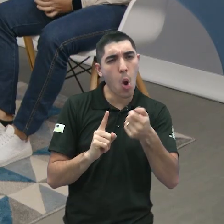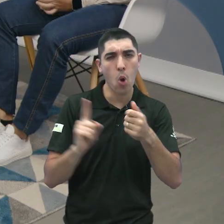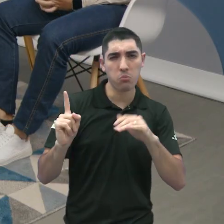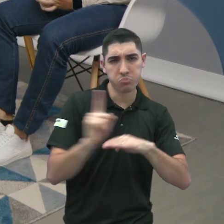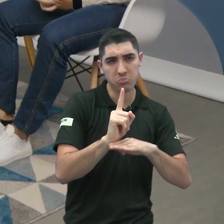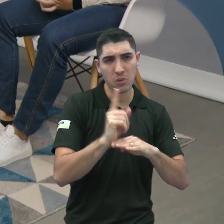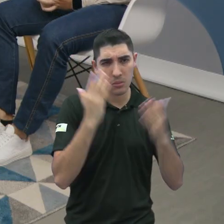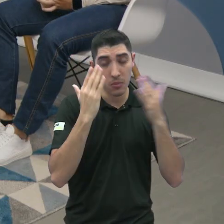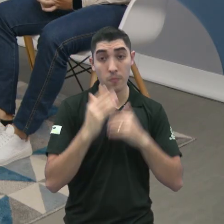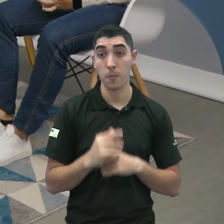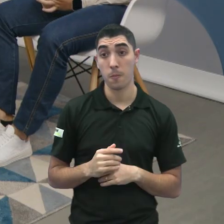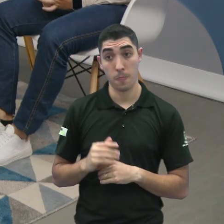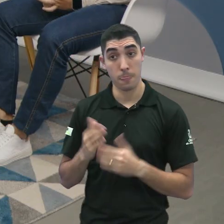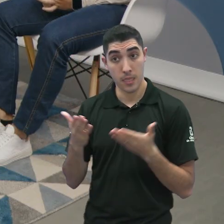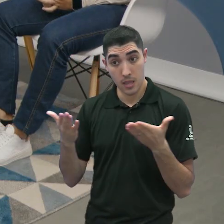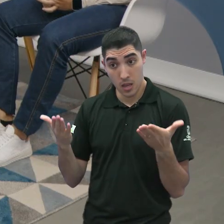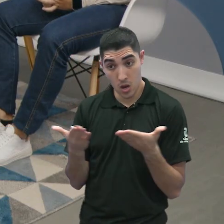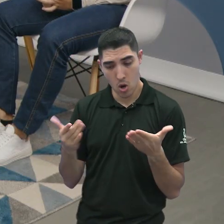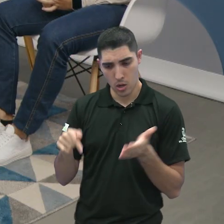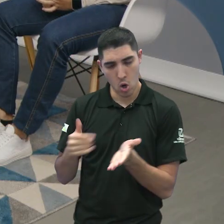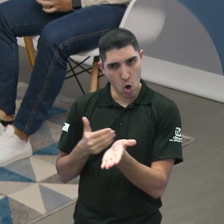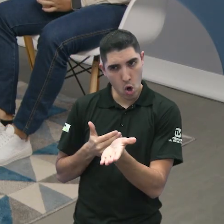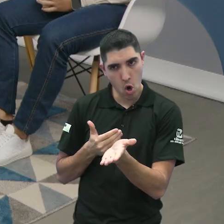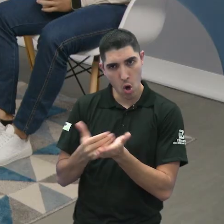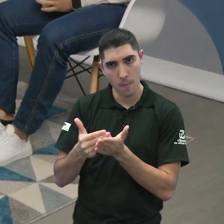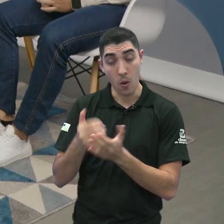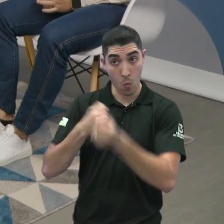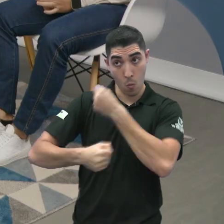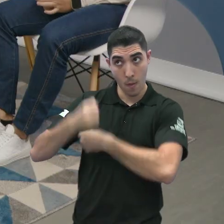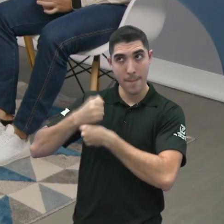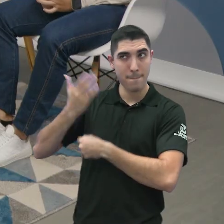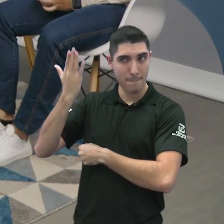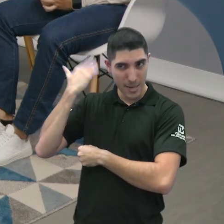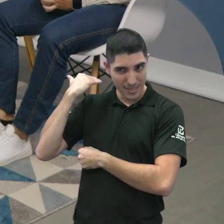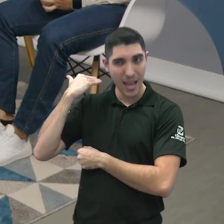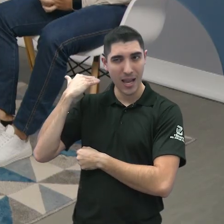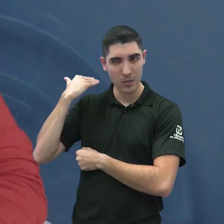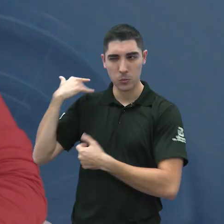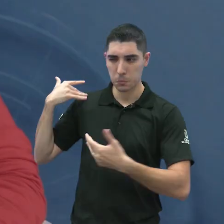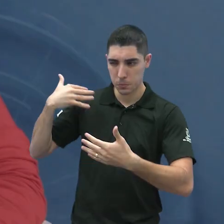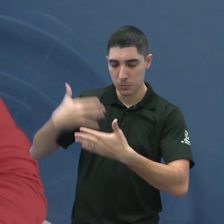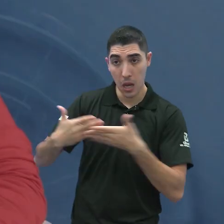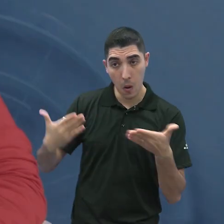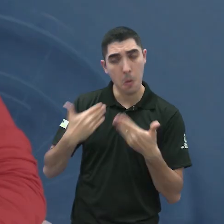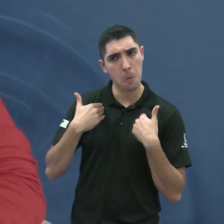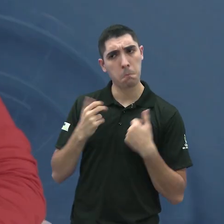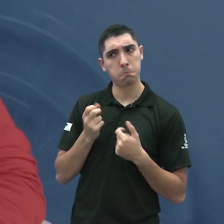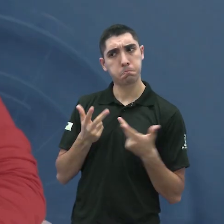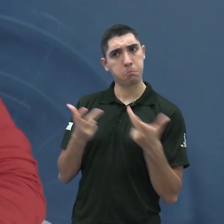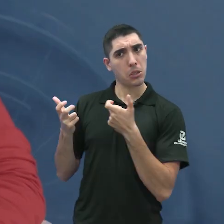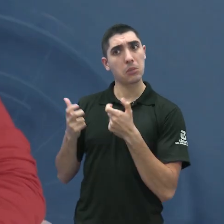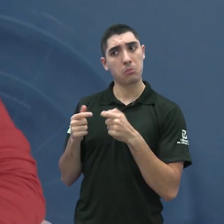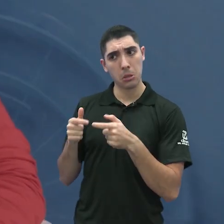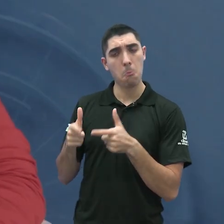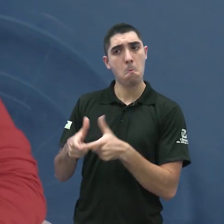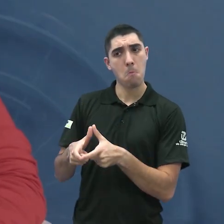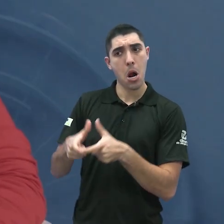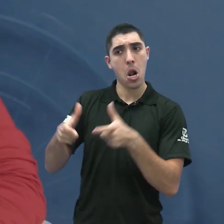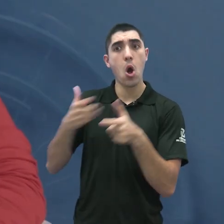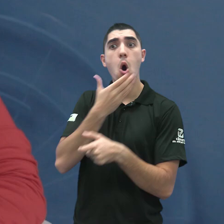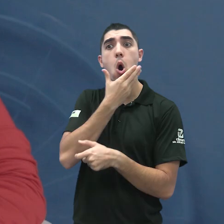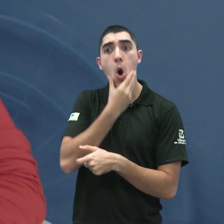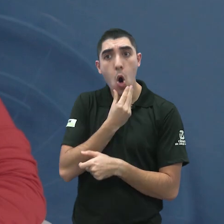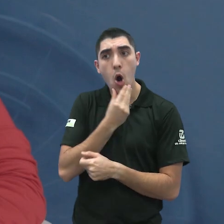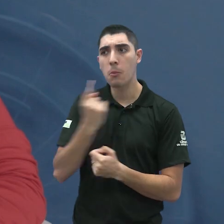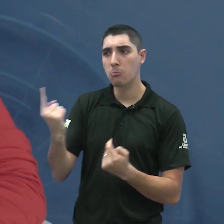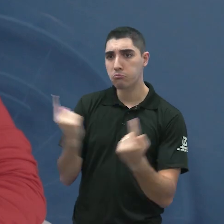muito em procurar terapia também? Neste momento, desse início, no ano passado para cá, eu percebi um aumento